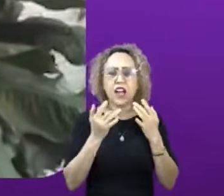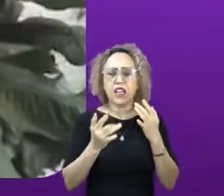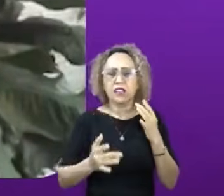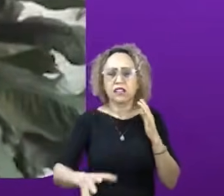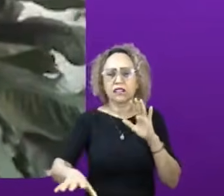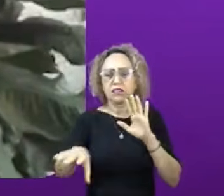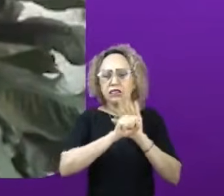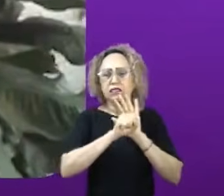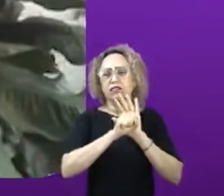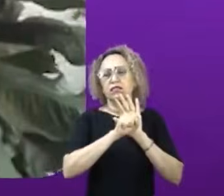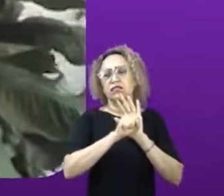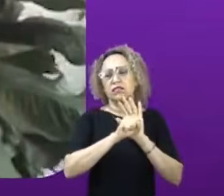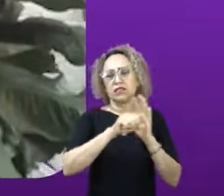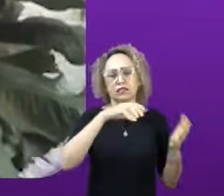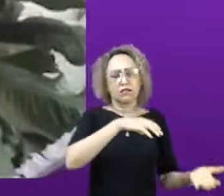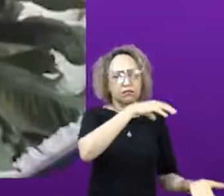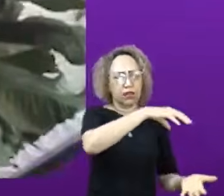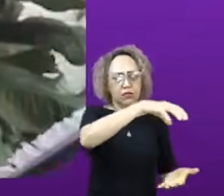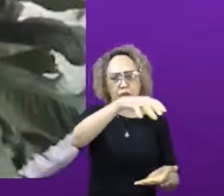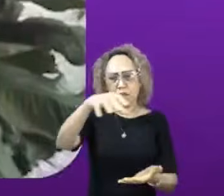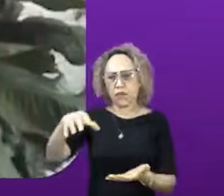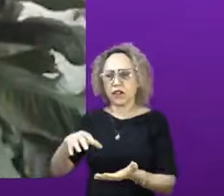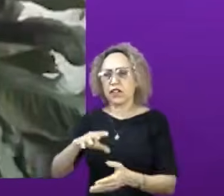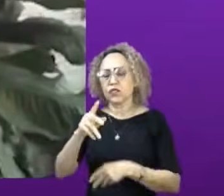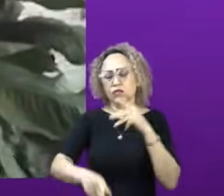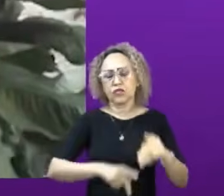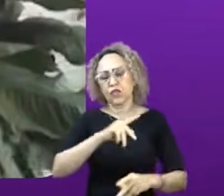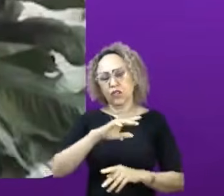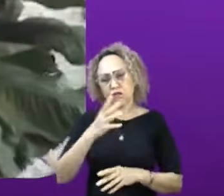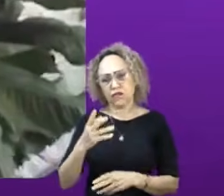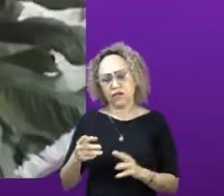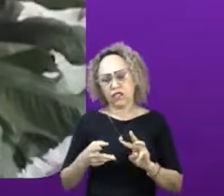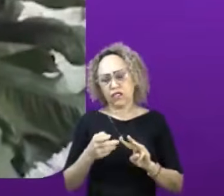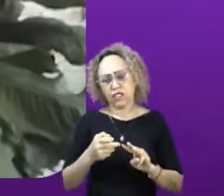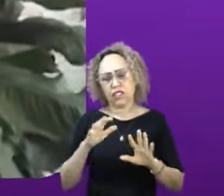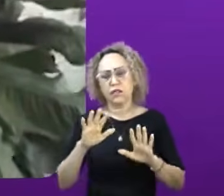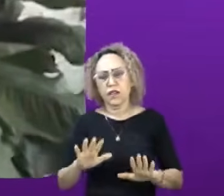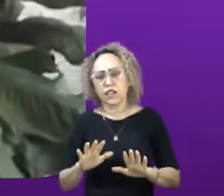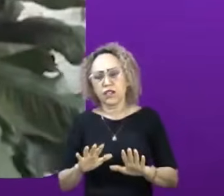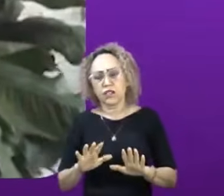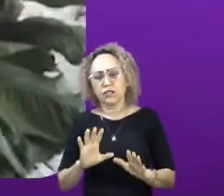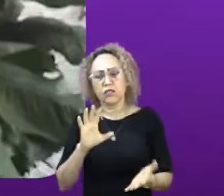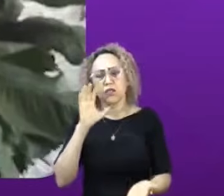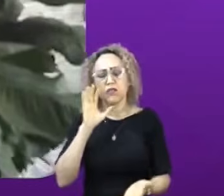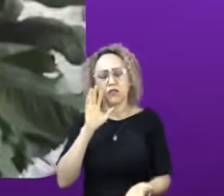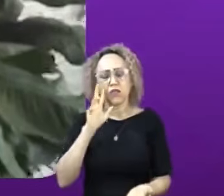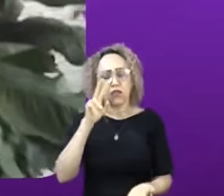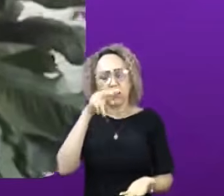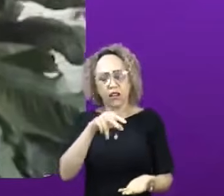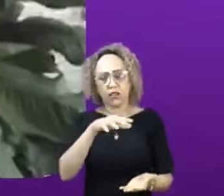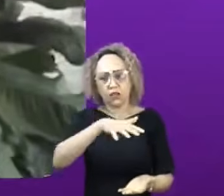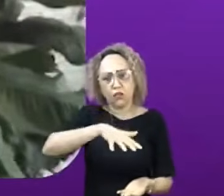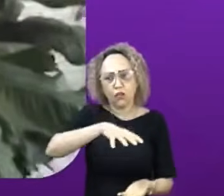dessas cosmologias dos dos povos originários, mas como uma forma de abrir